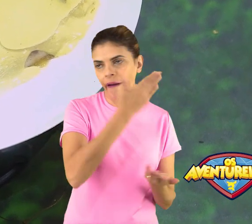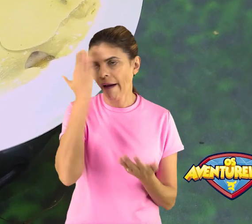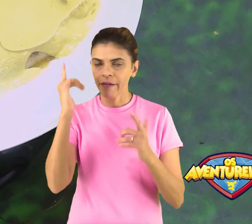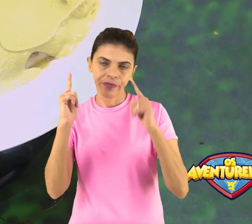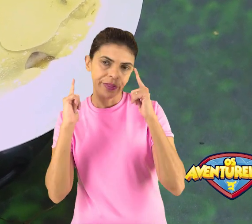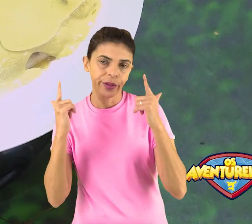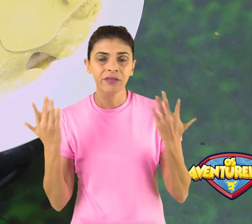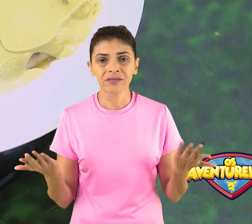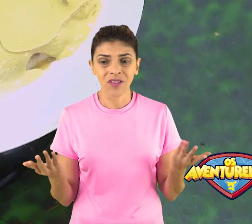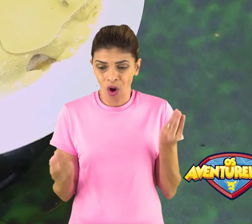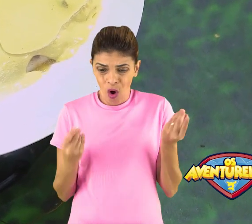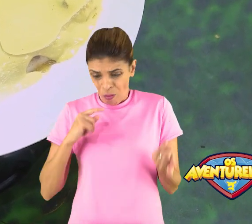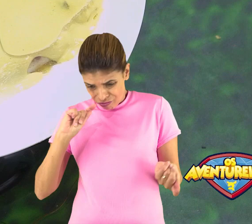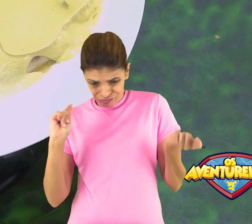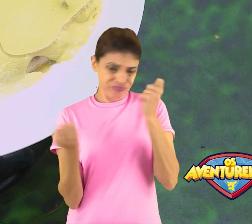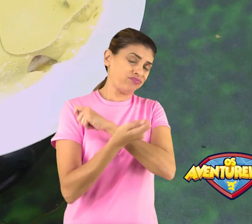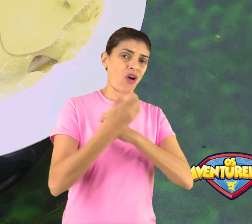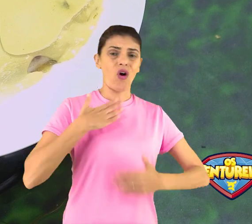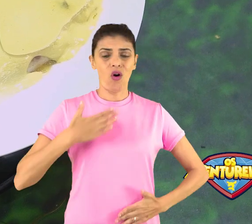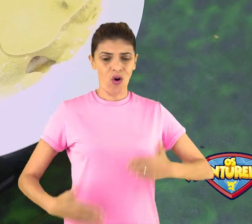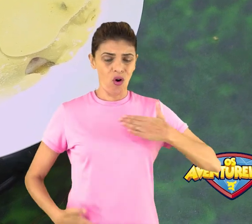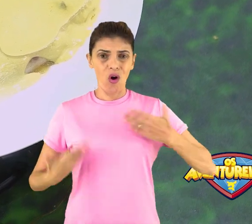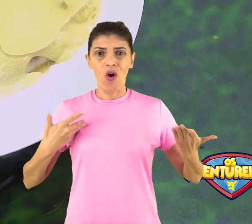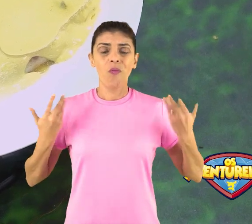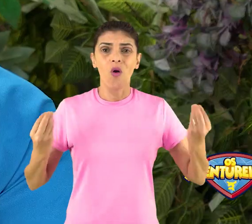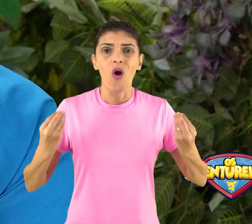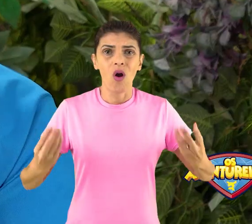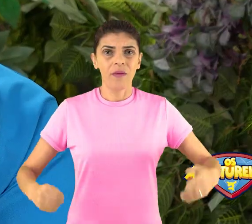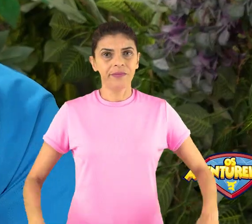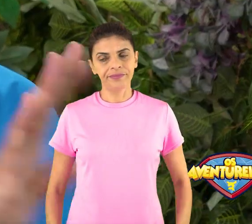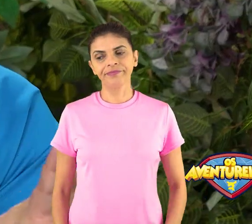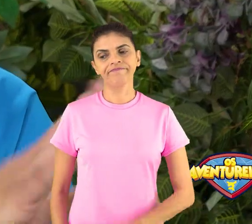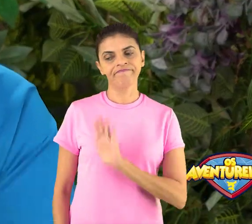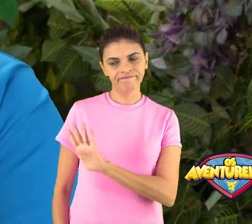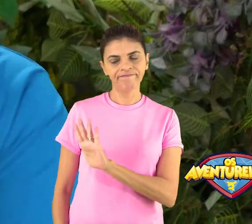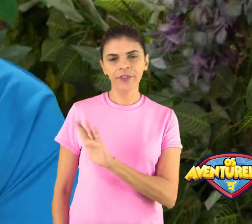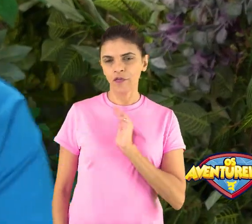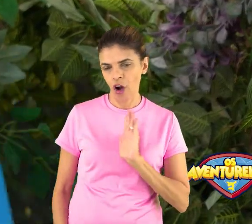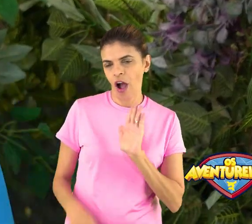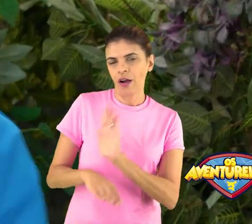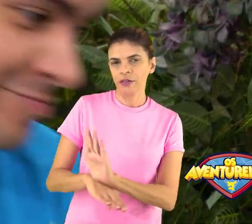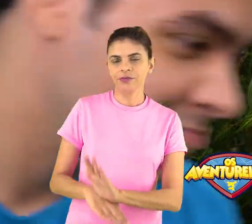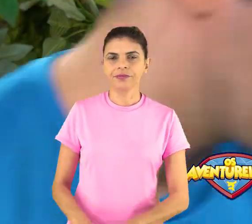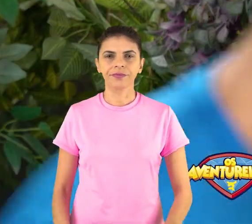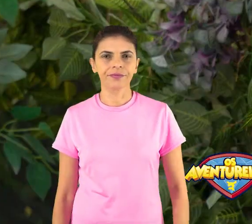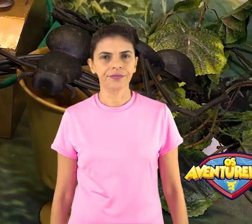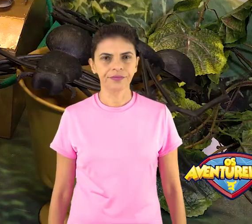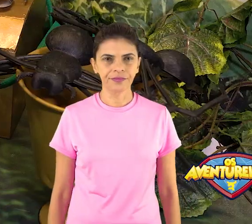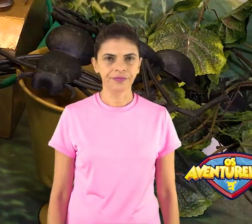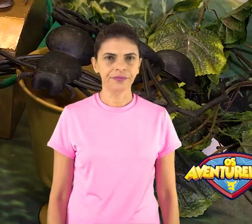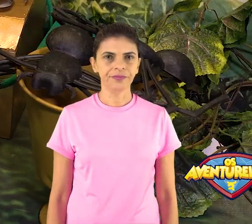aventureiros. Mas como é que eu vou voltar pro meu corpinho maravilhoso agora? Pera aí que eu já vou te ajudar.